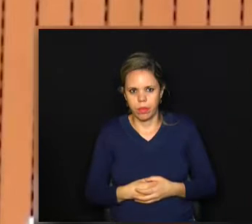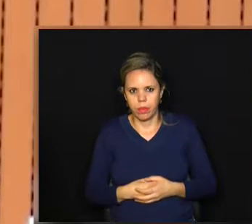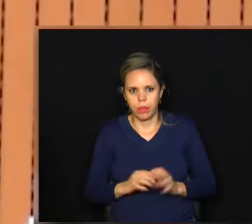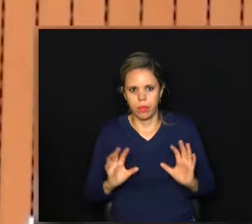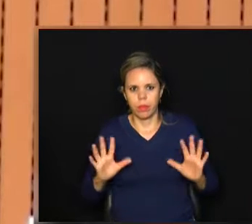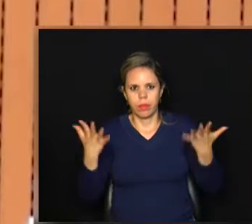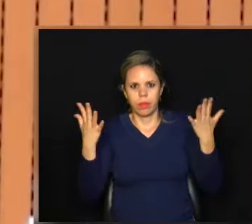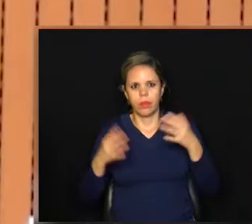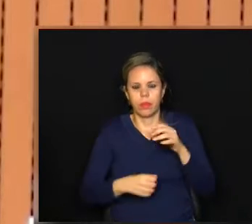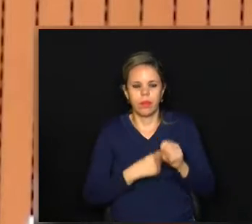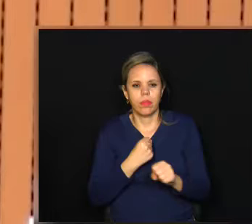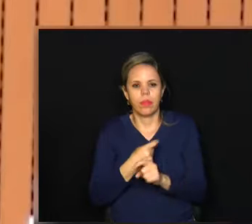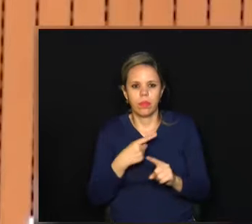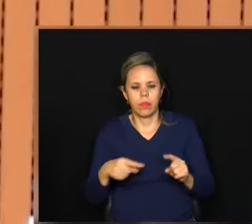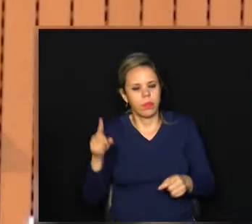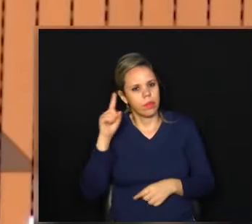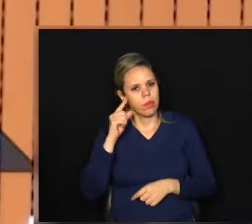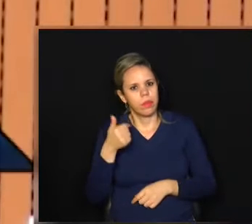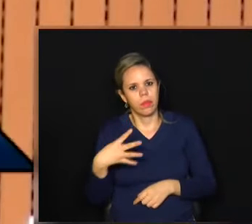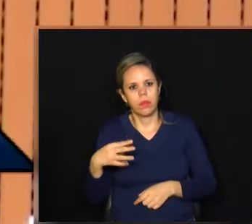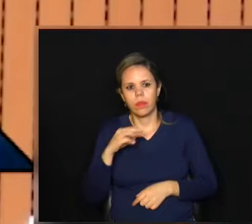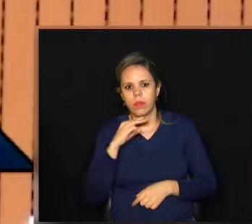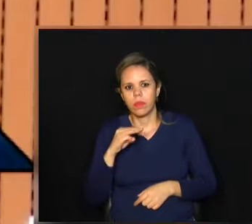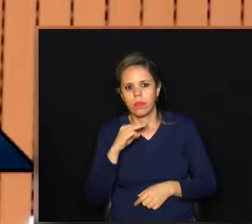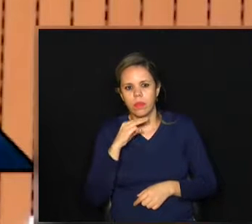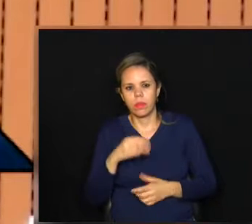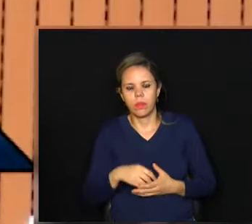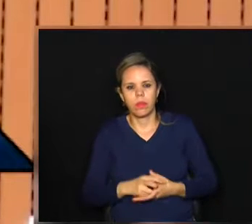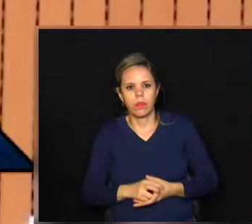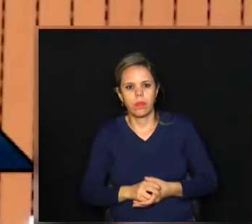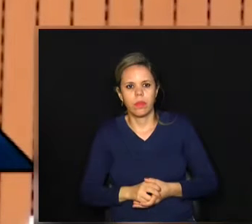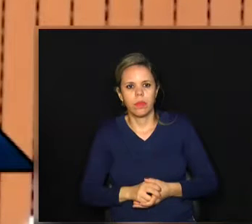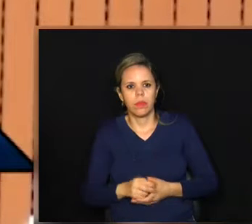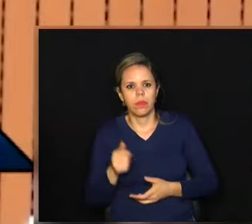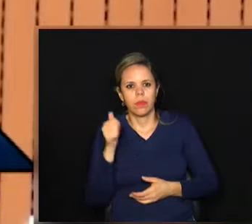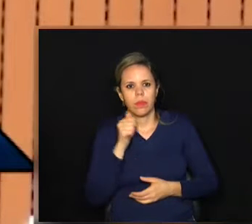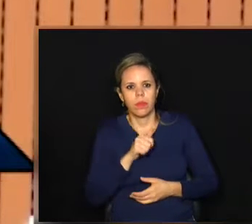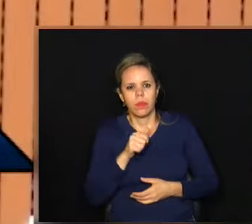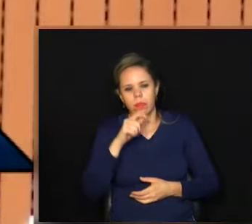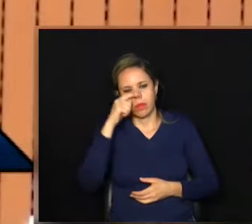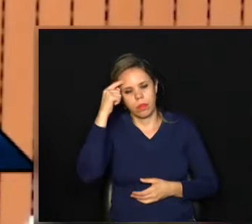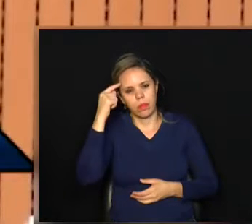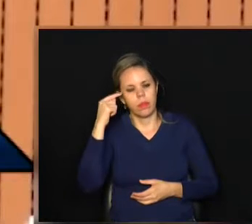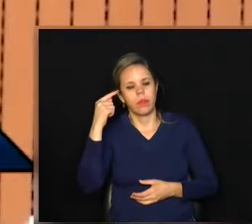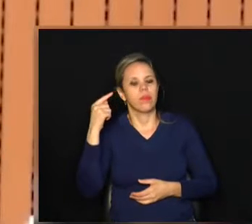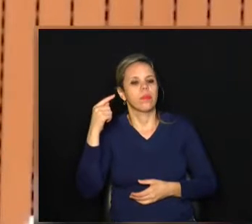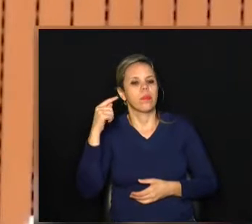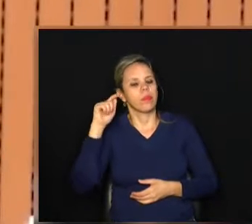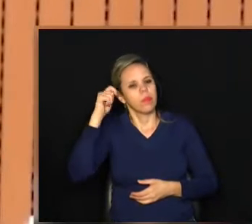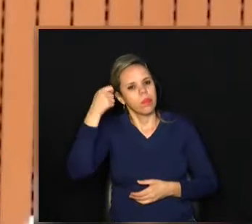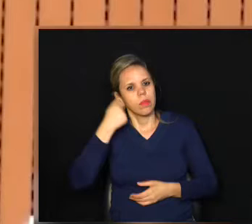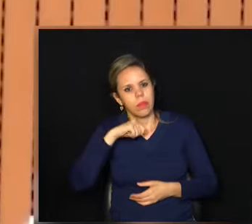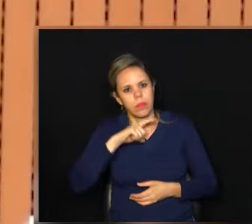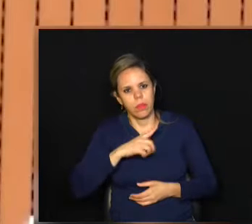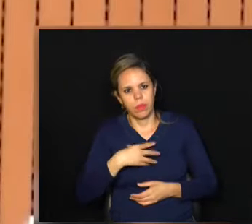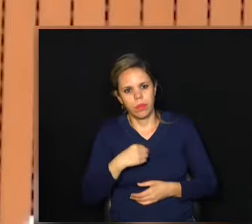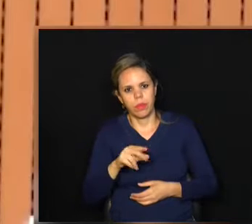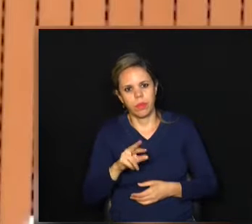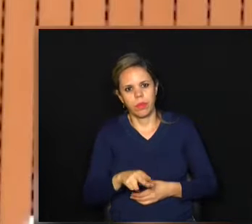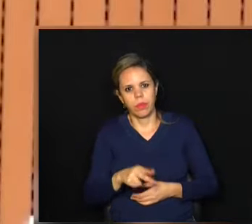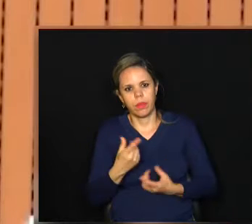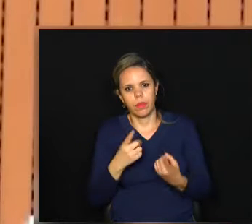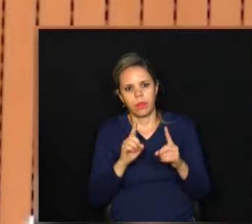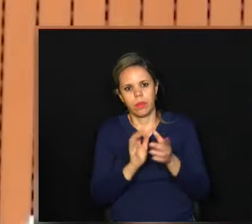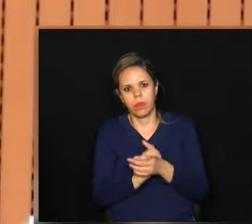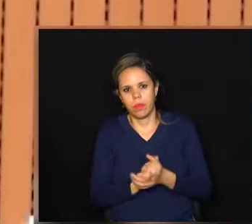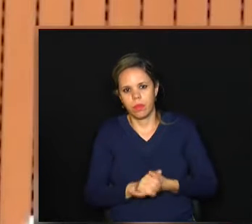celebrada anualmente no dia 14 de março. Marielle era mulher, negra, mãe, filha, irmã,